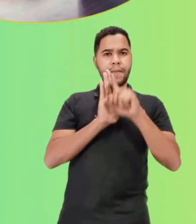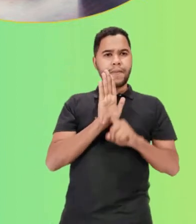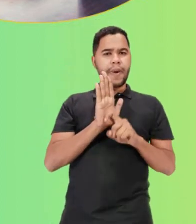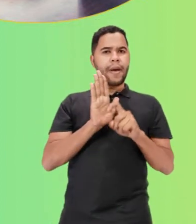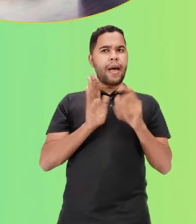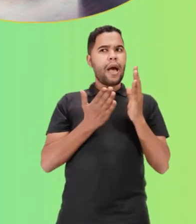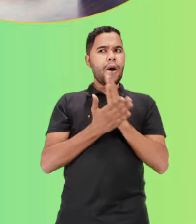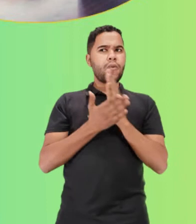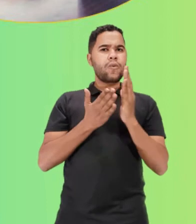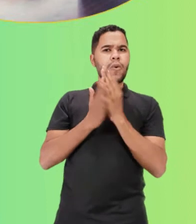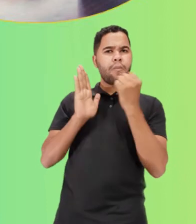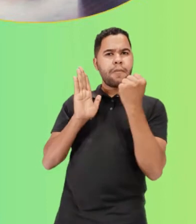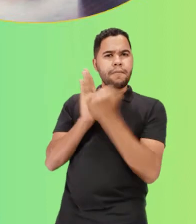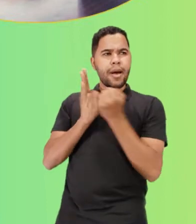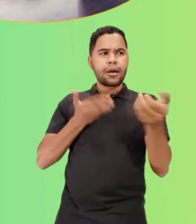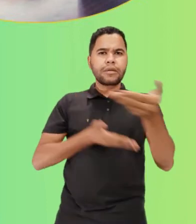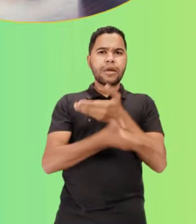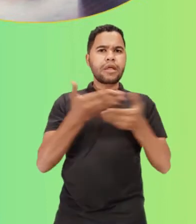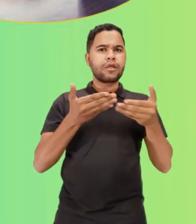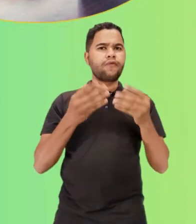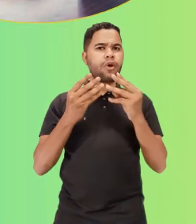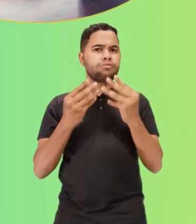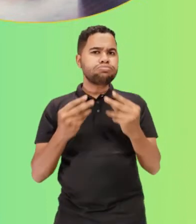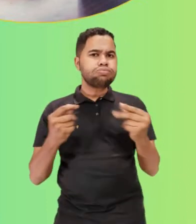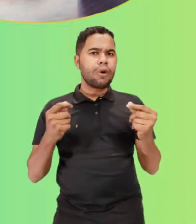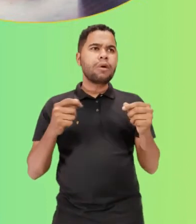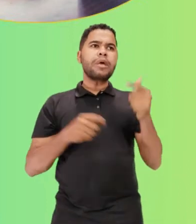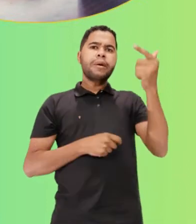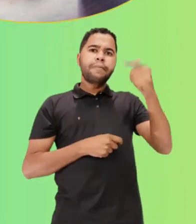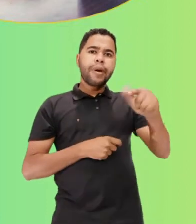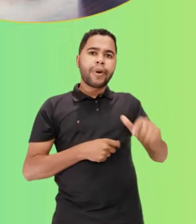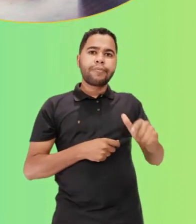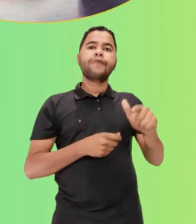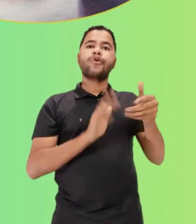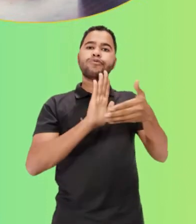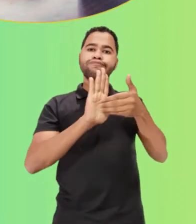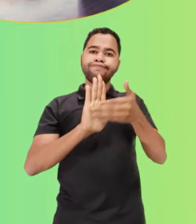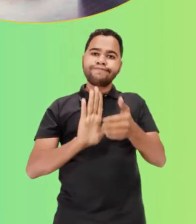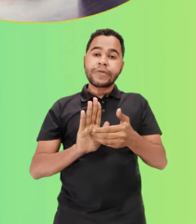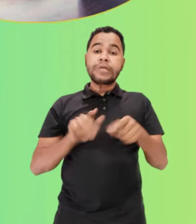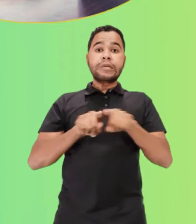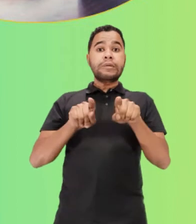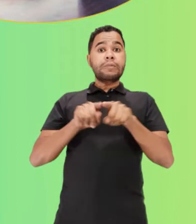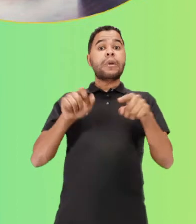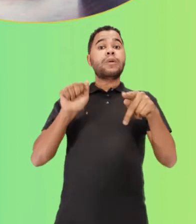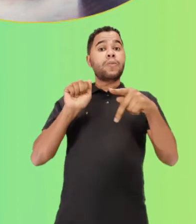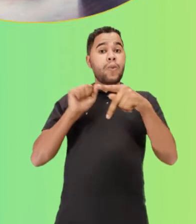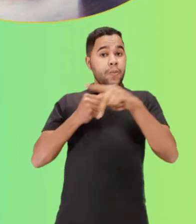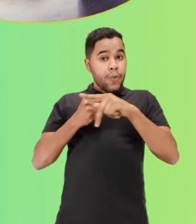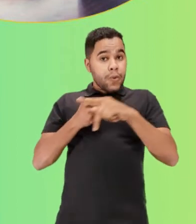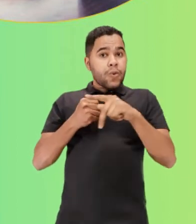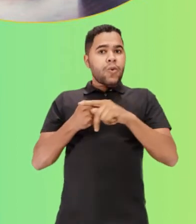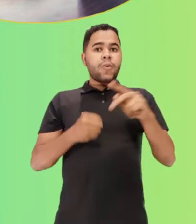foram eliminadas certas marcas da interação, algumas repetições e hesitações, além de alguns pronomes pessoais